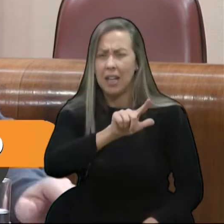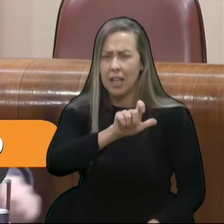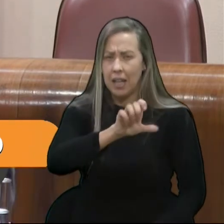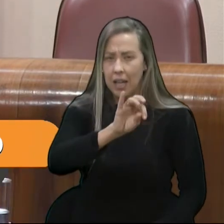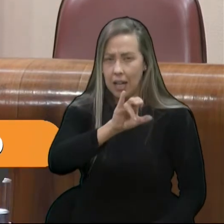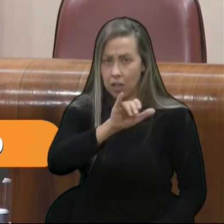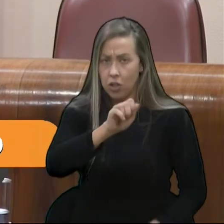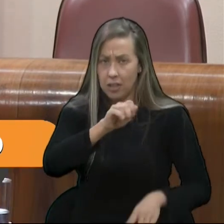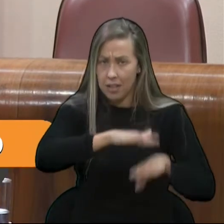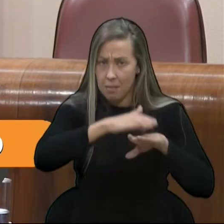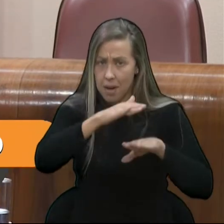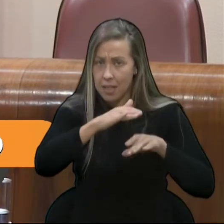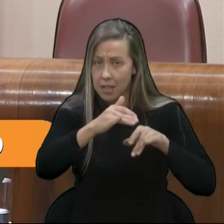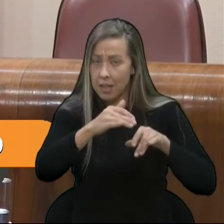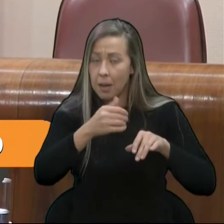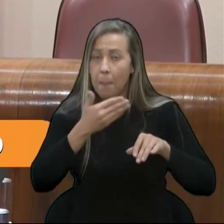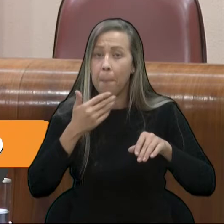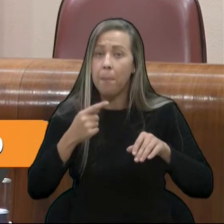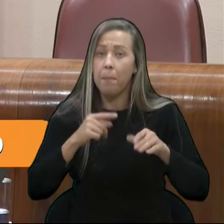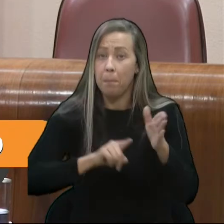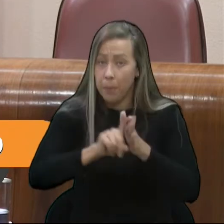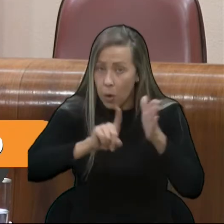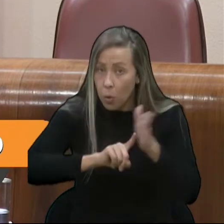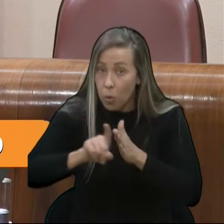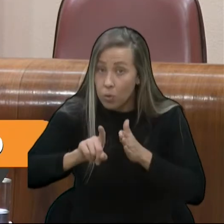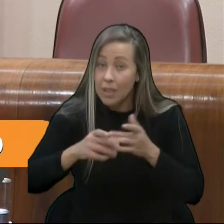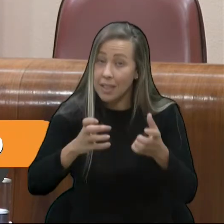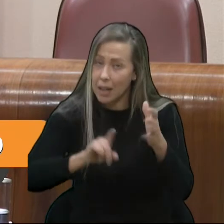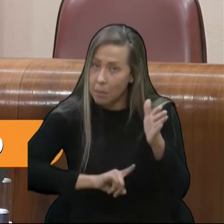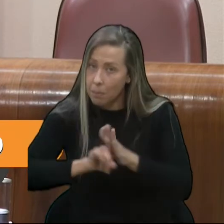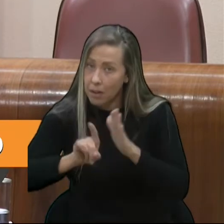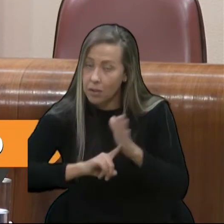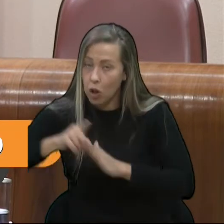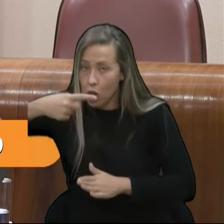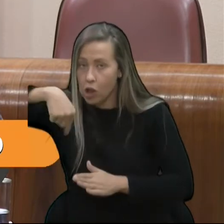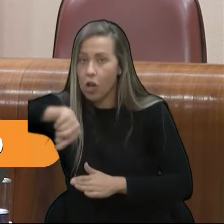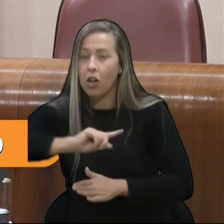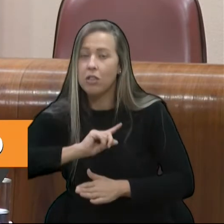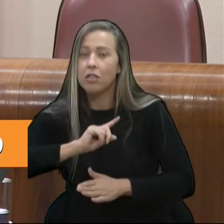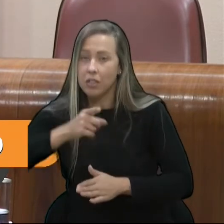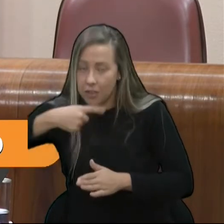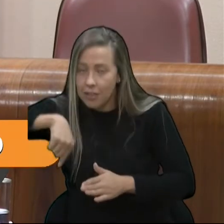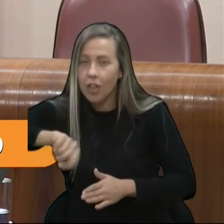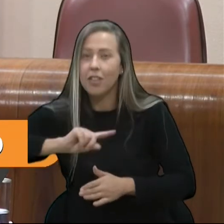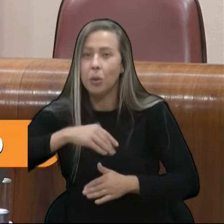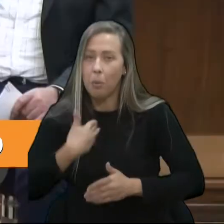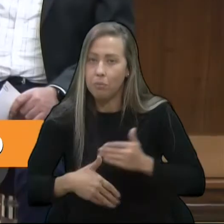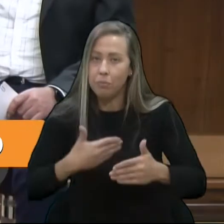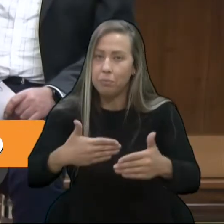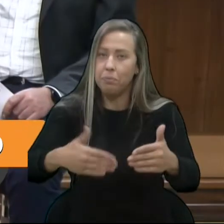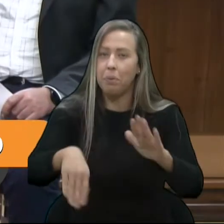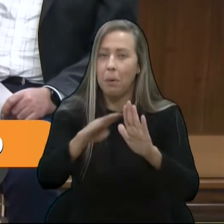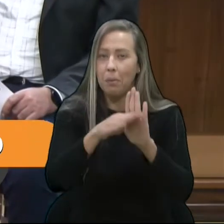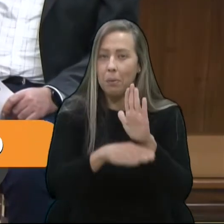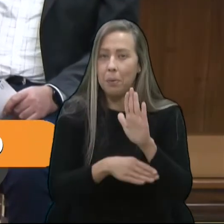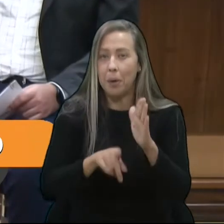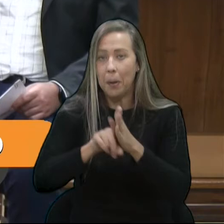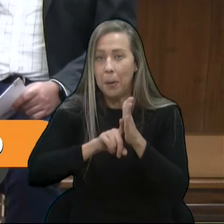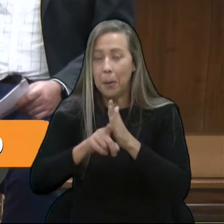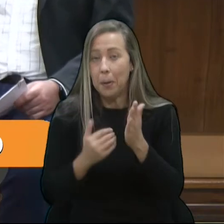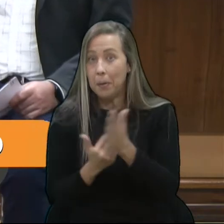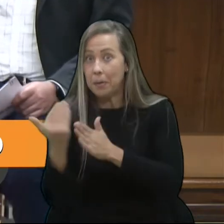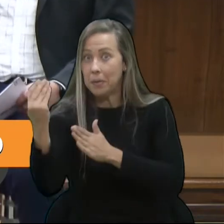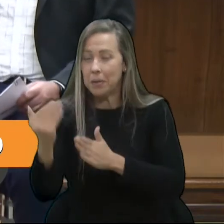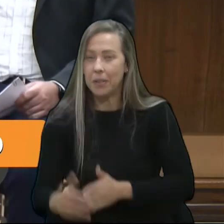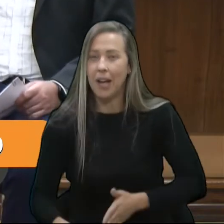questionamentos dos internautas que estão querendo questionar agora os nossos... Agora a fila começou a andar, né? As perguntas Thales,